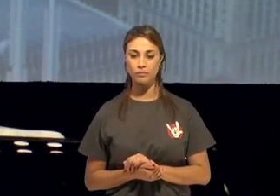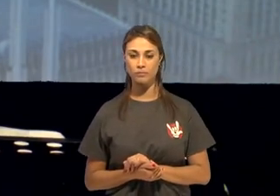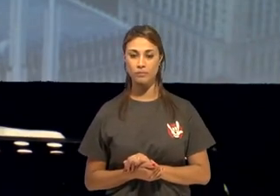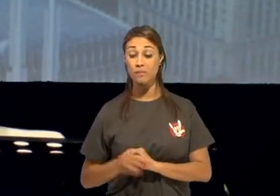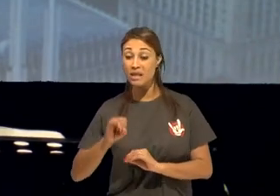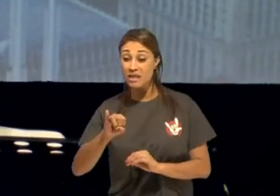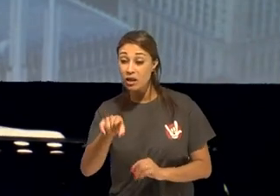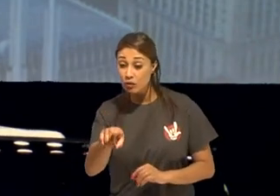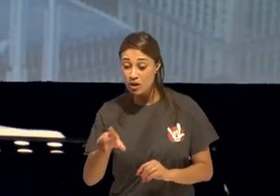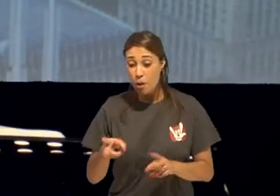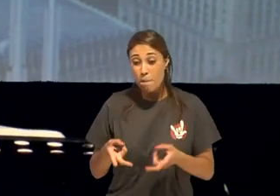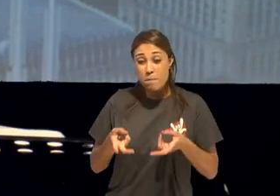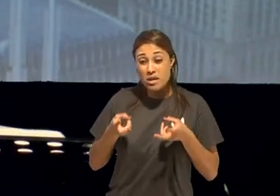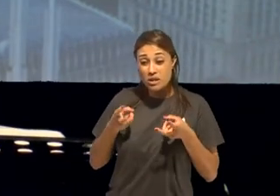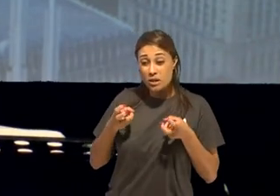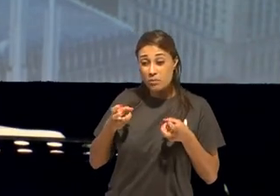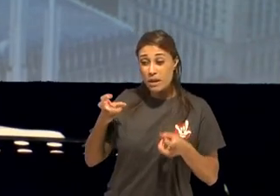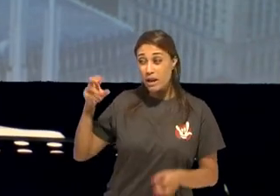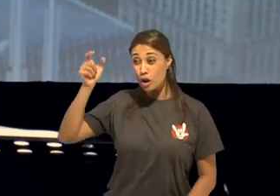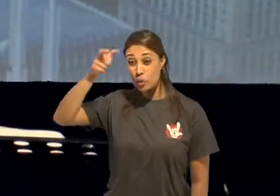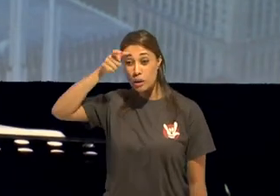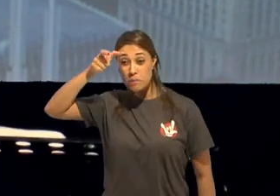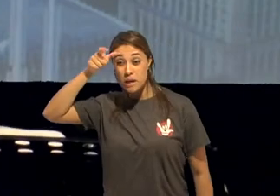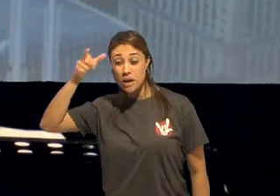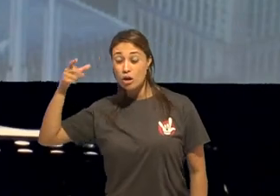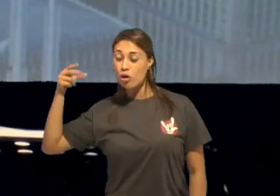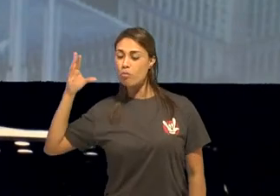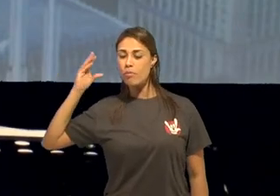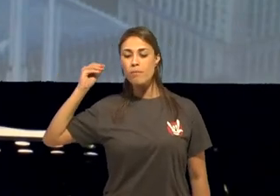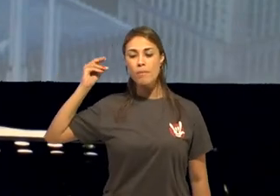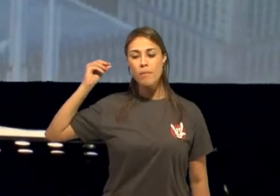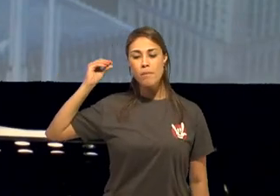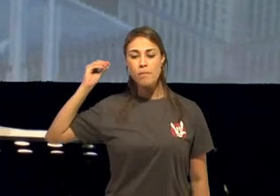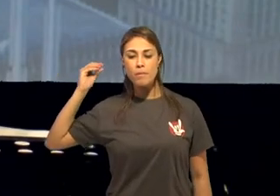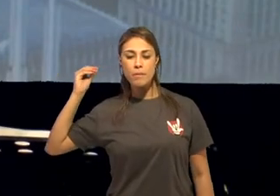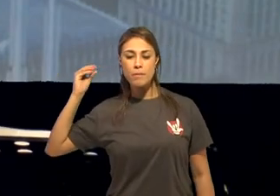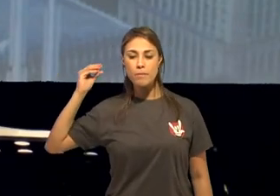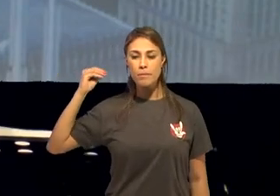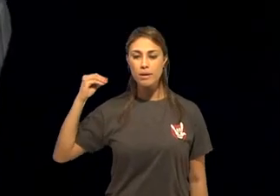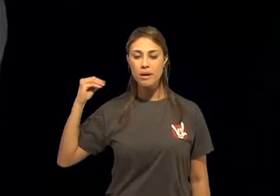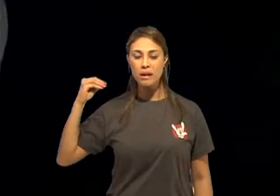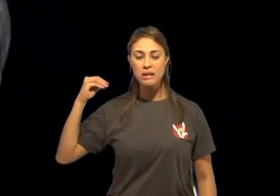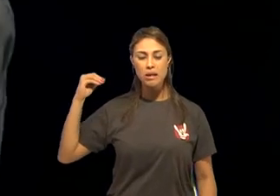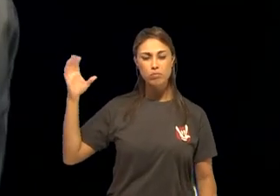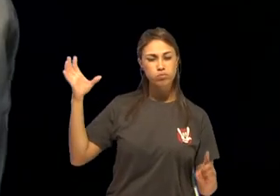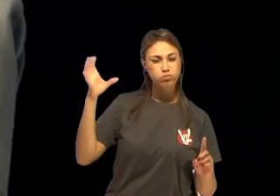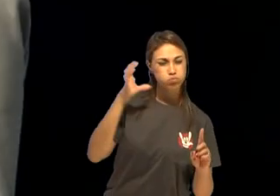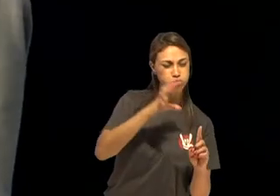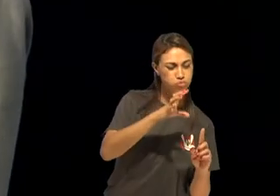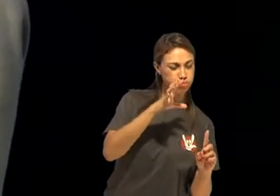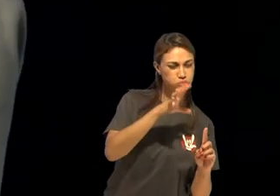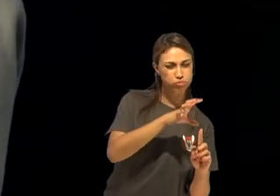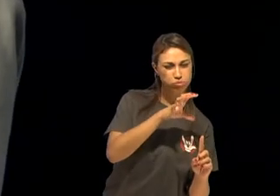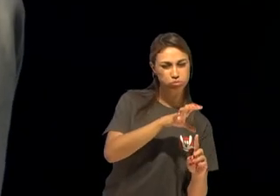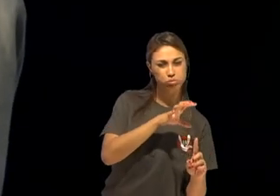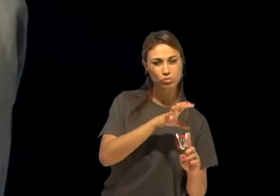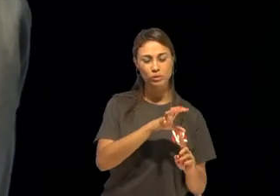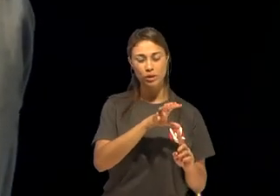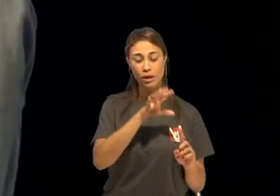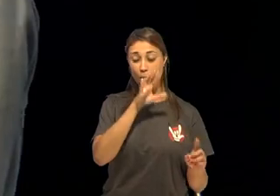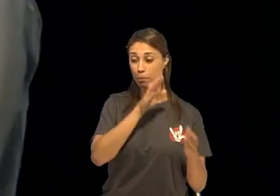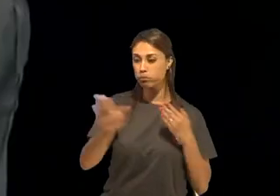arreda-te de mim, Satanás. Segundo inimigo que faz nós não termos relacionamentos profundos com